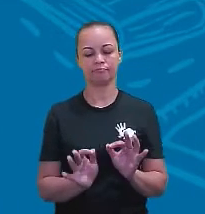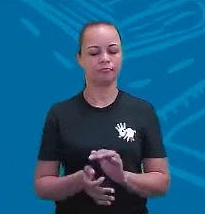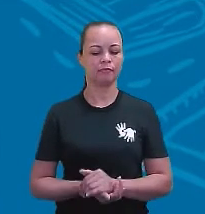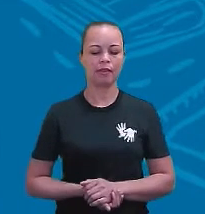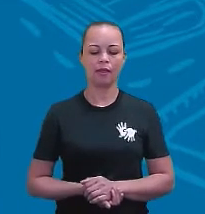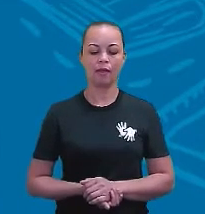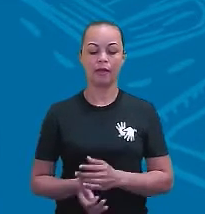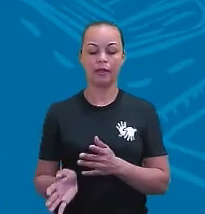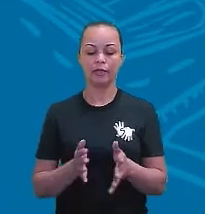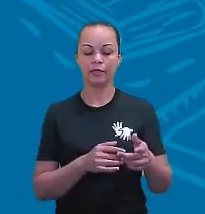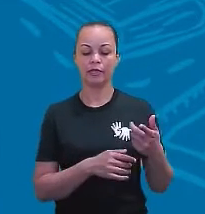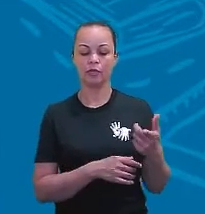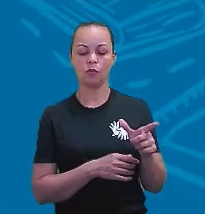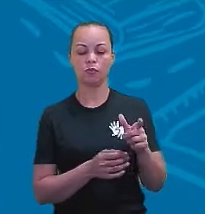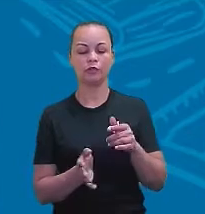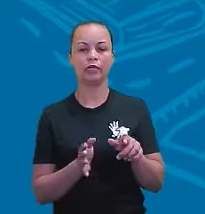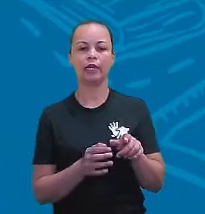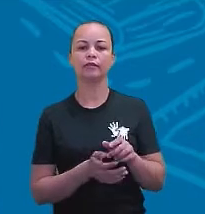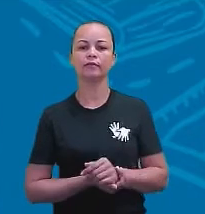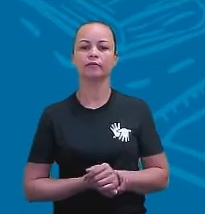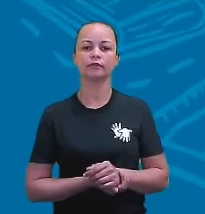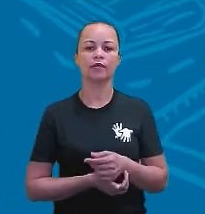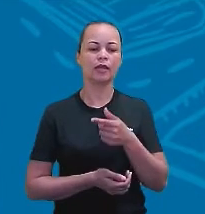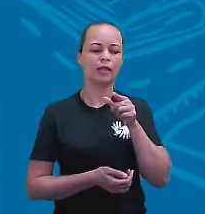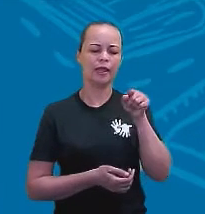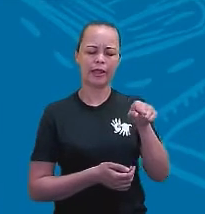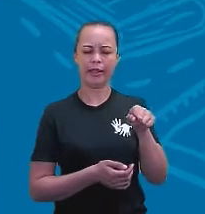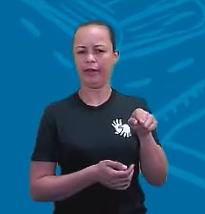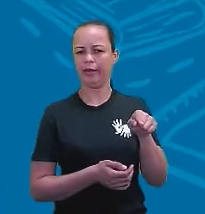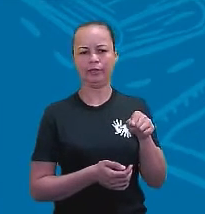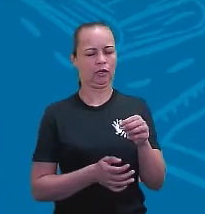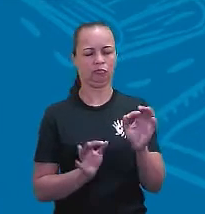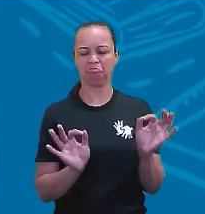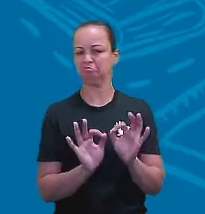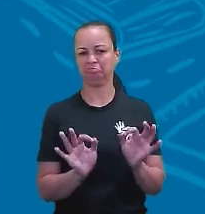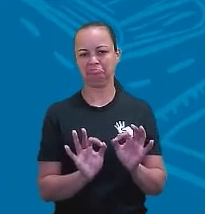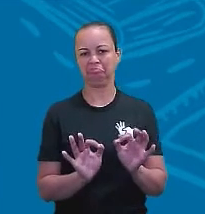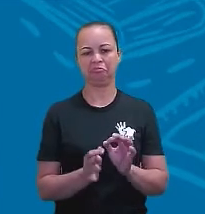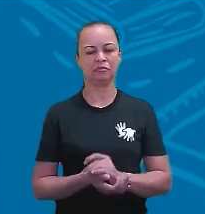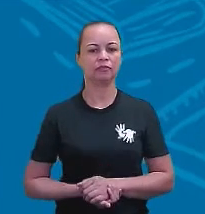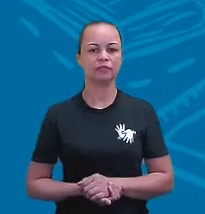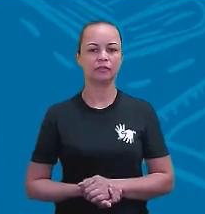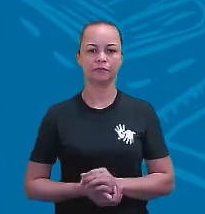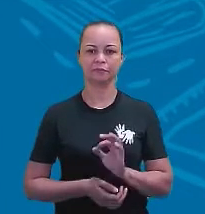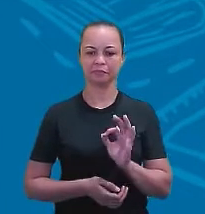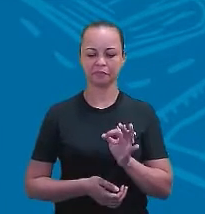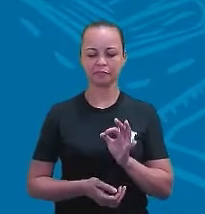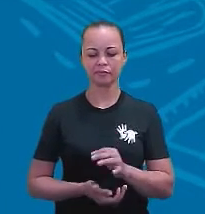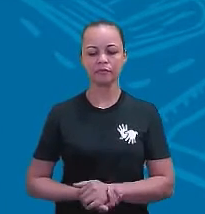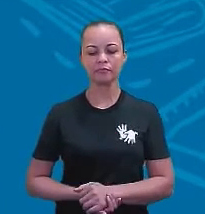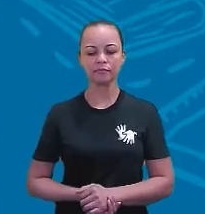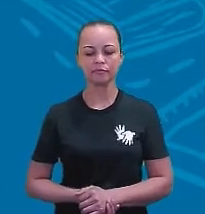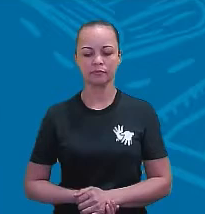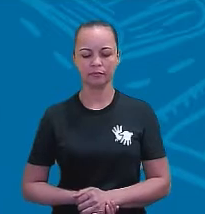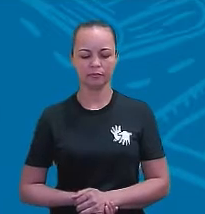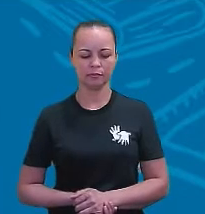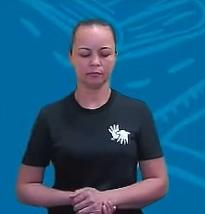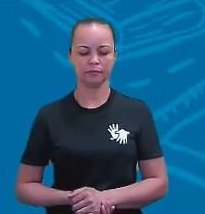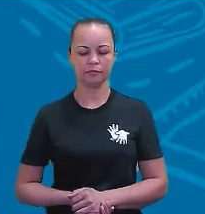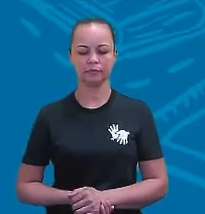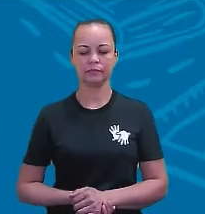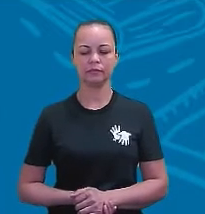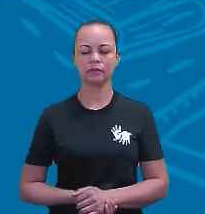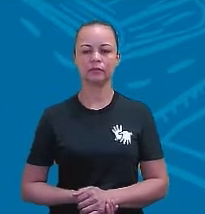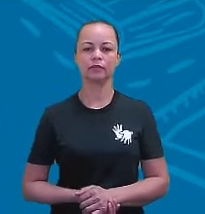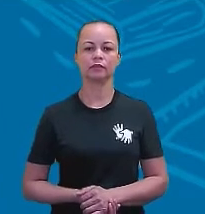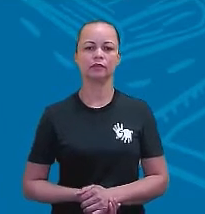E you aren't great, para dizer que ele também não está ótimo. Certo? Agora, gente, e